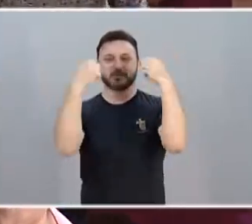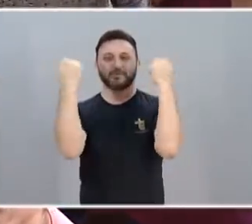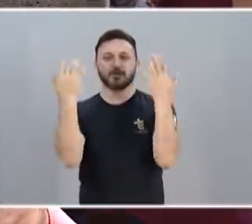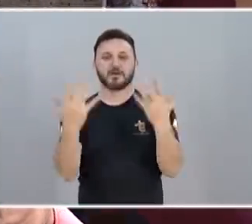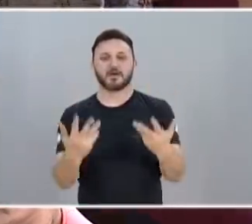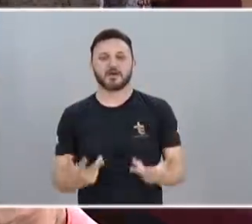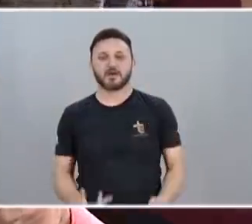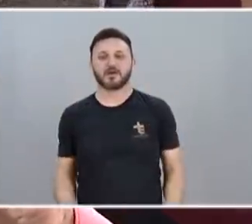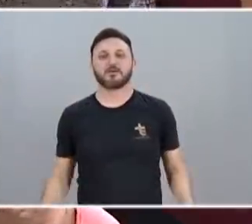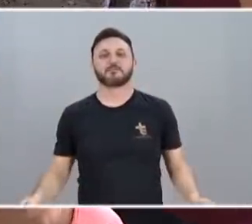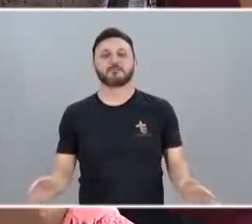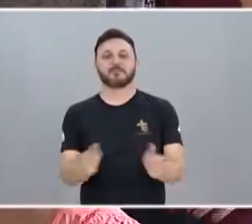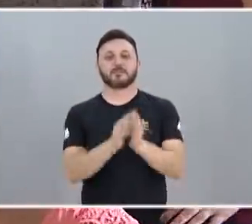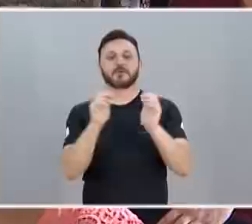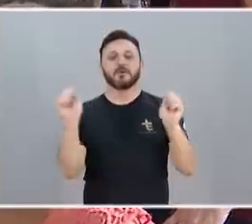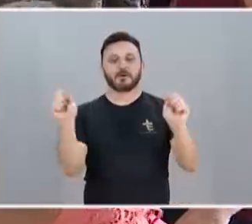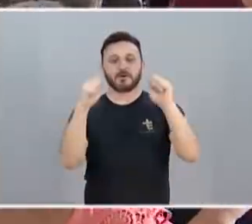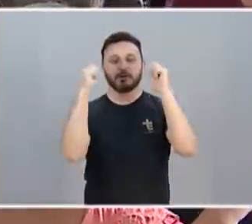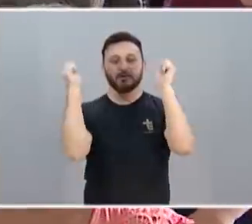aleluia,